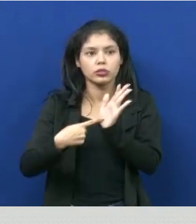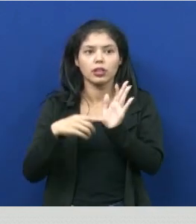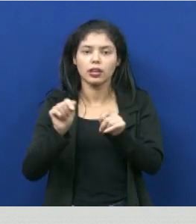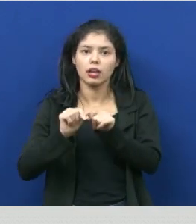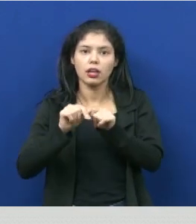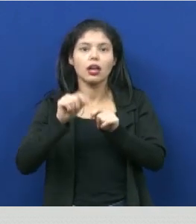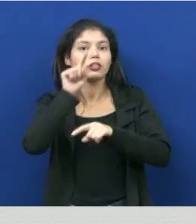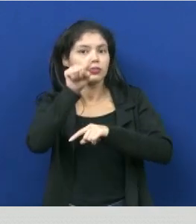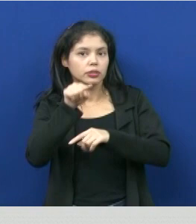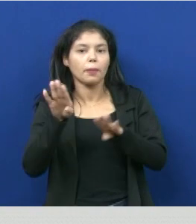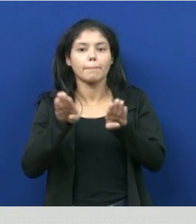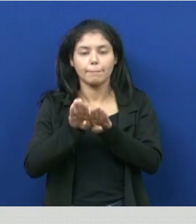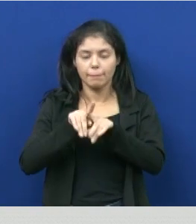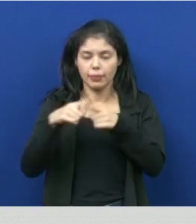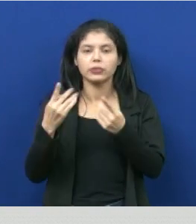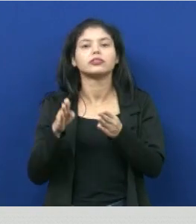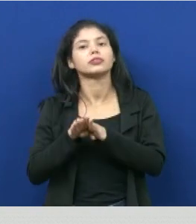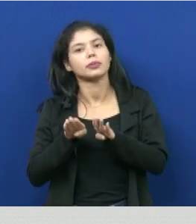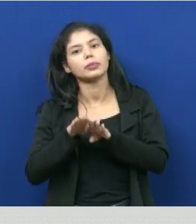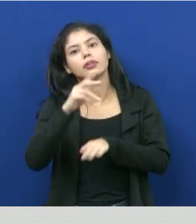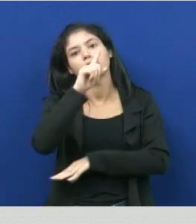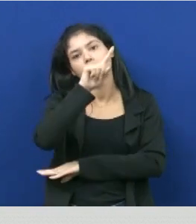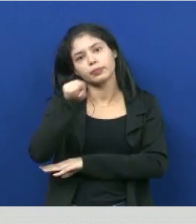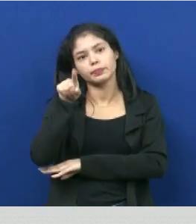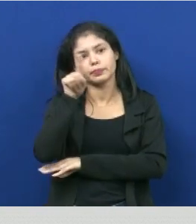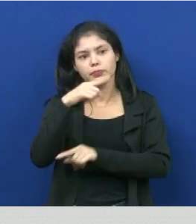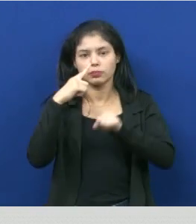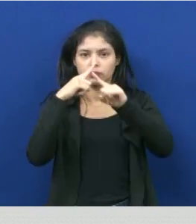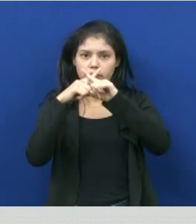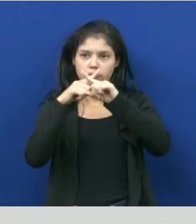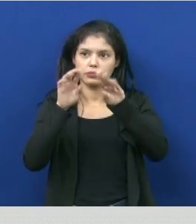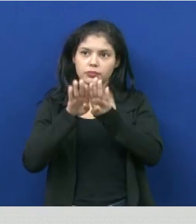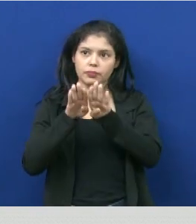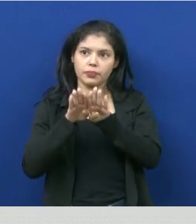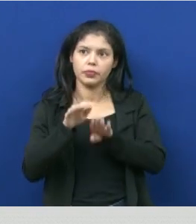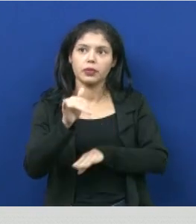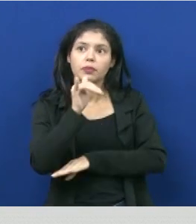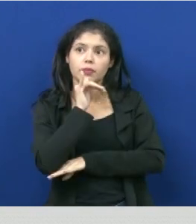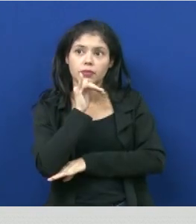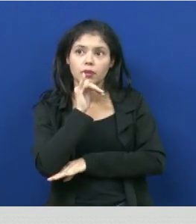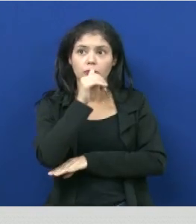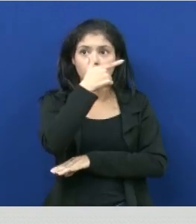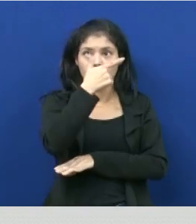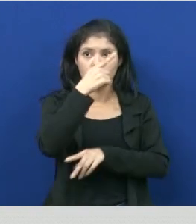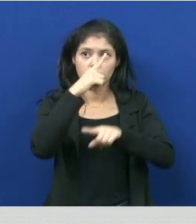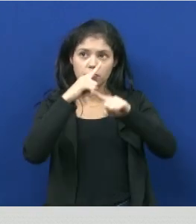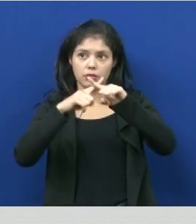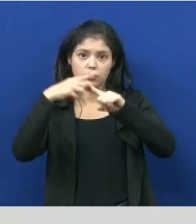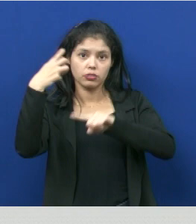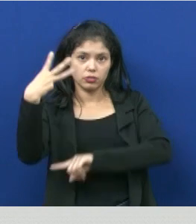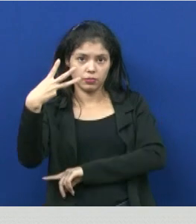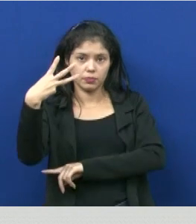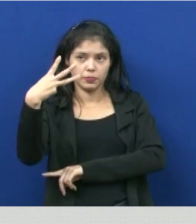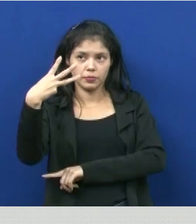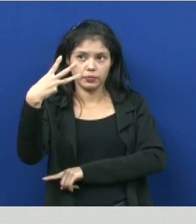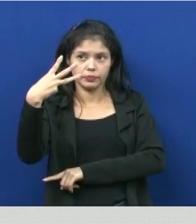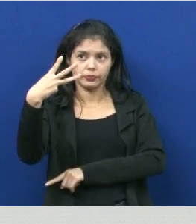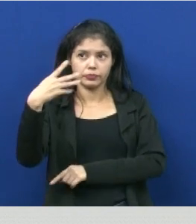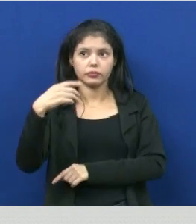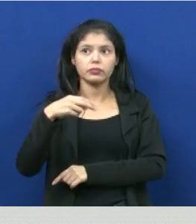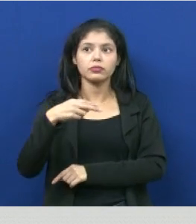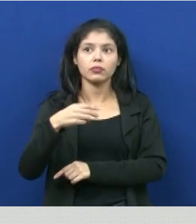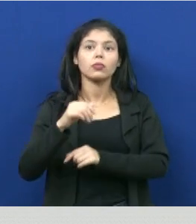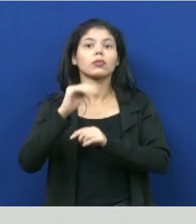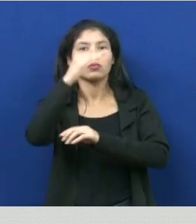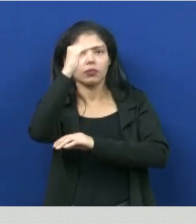também à multiplicação. Veja, nós temos ali 2 sobre 7 e foi multiplicado por 3, tanto